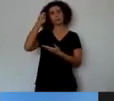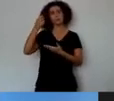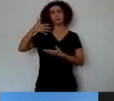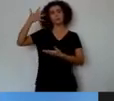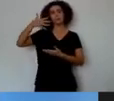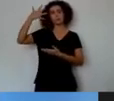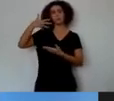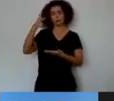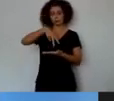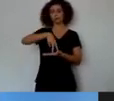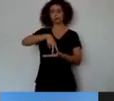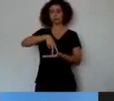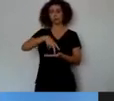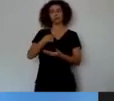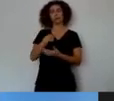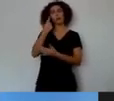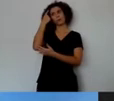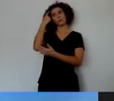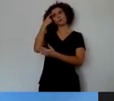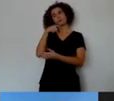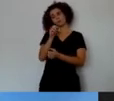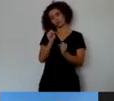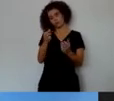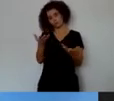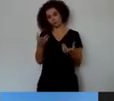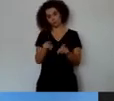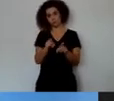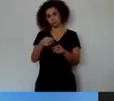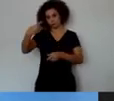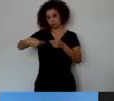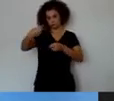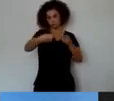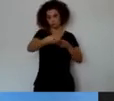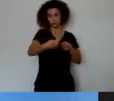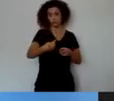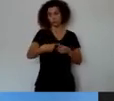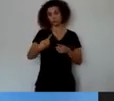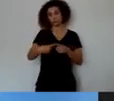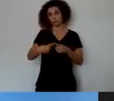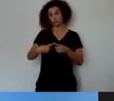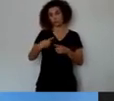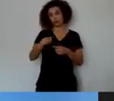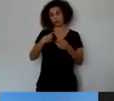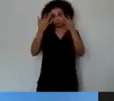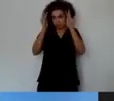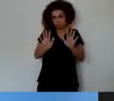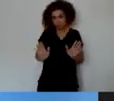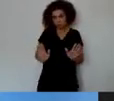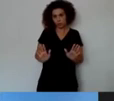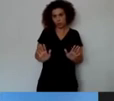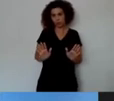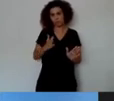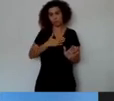fico pensando, aí vocês podem dizer sobre isso, porque eu realmente não sei, não é meu foco